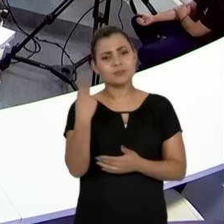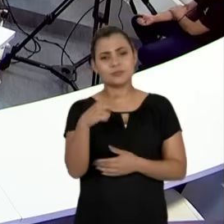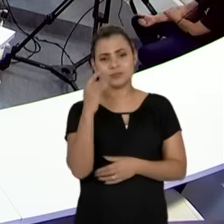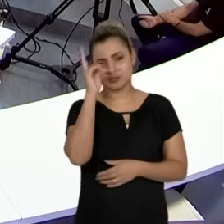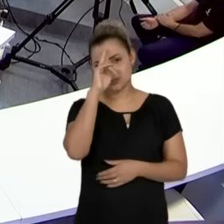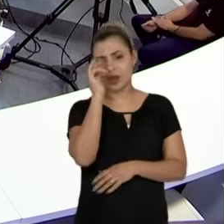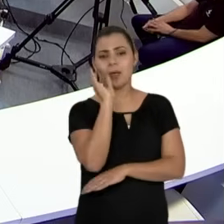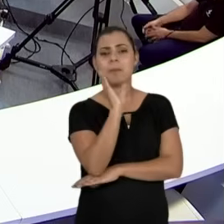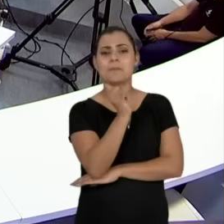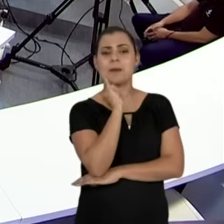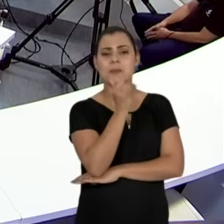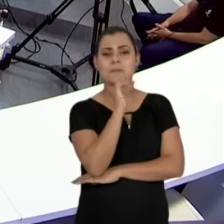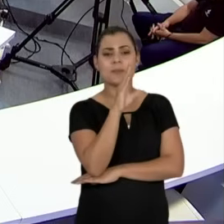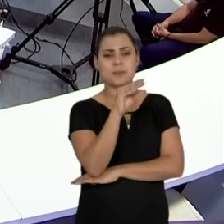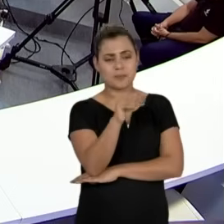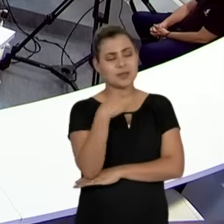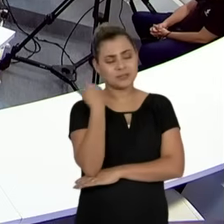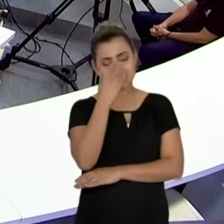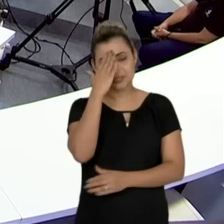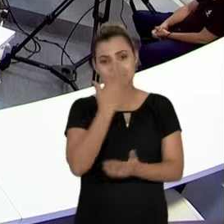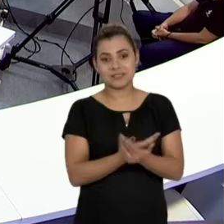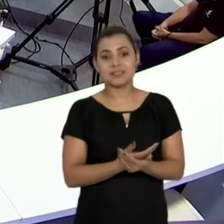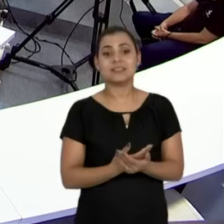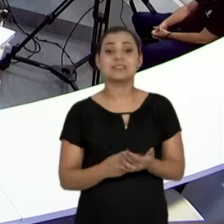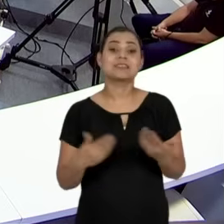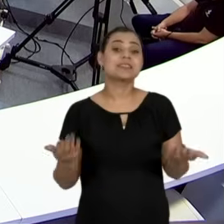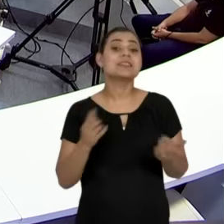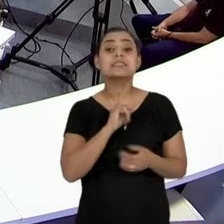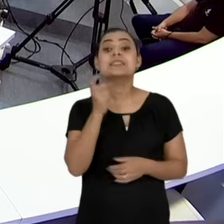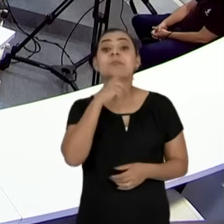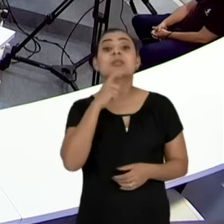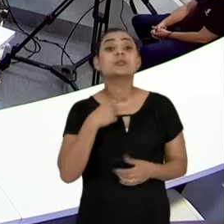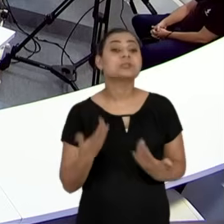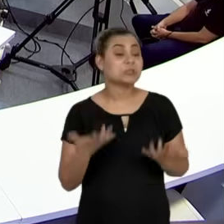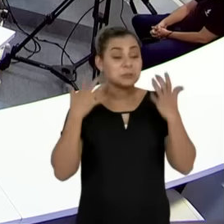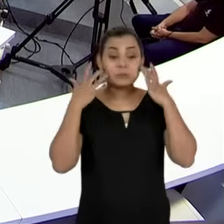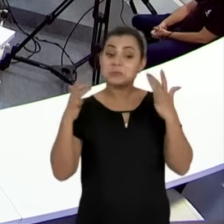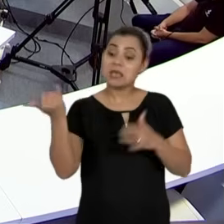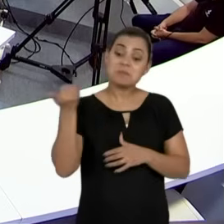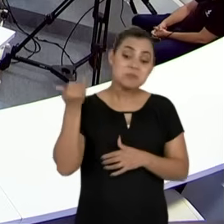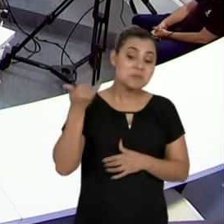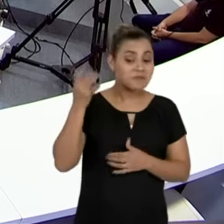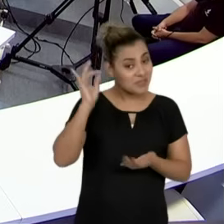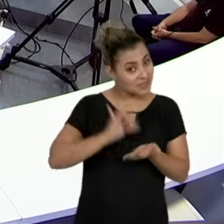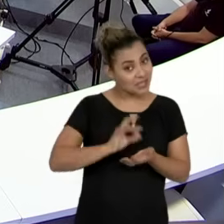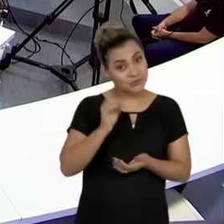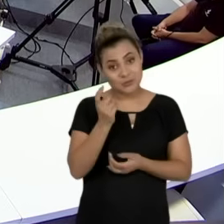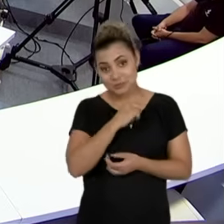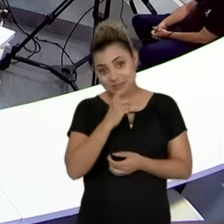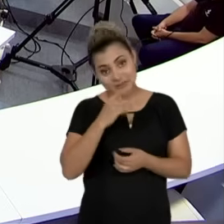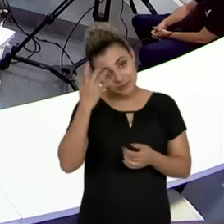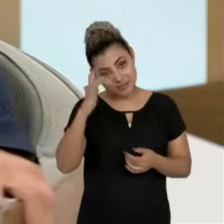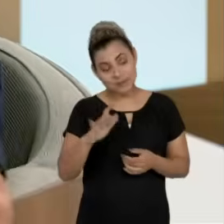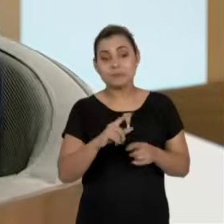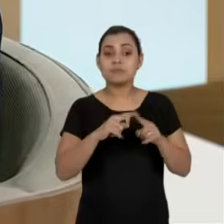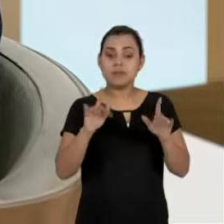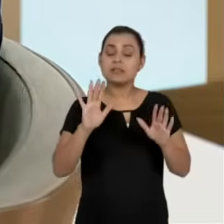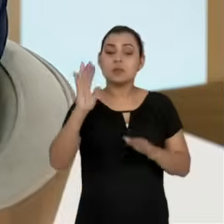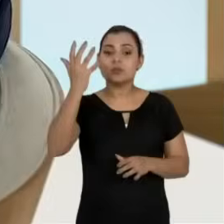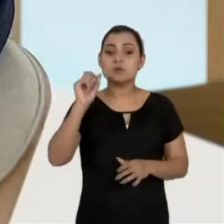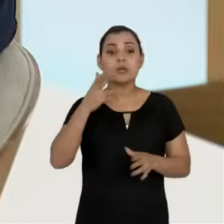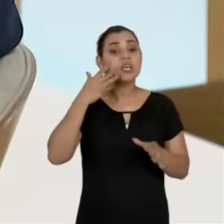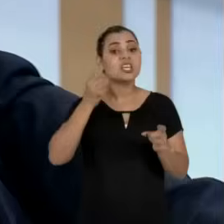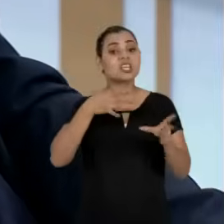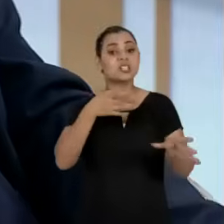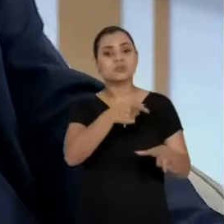Fica à vontade. E se o cara que me contou é mentiroso? Depois a gente esclarece aqui. Mas é o seguinte, os índios